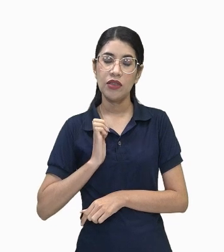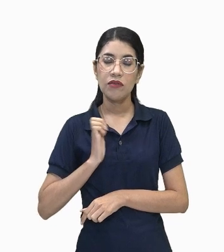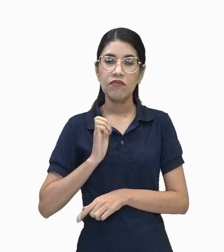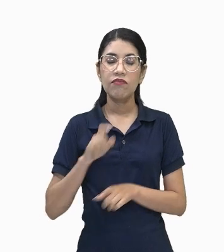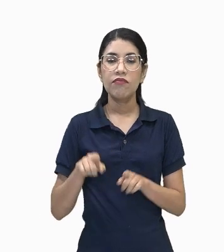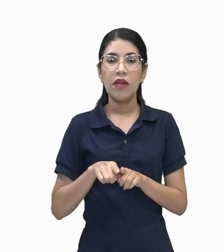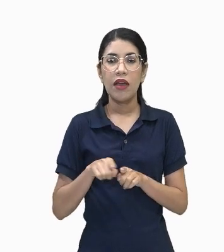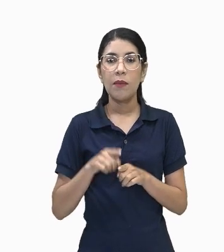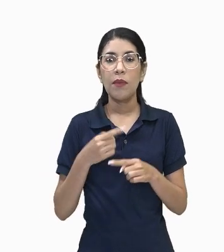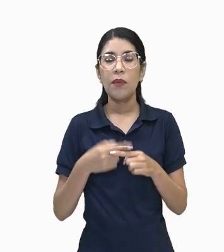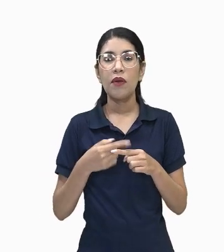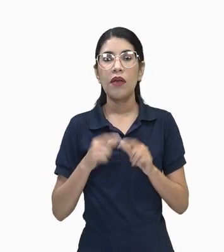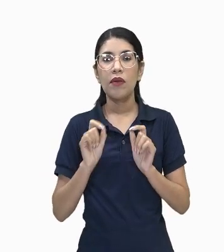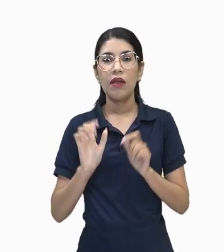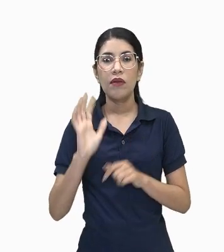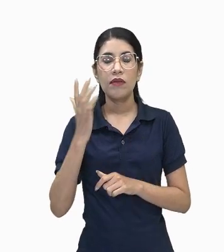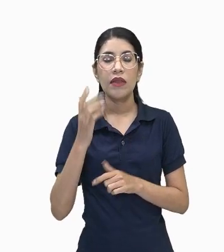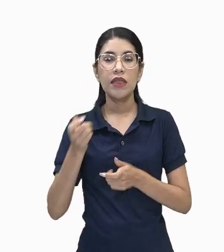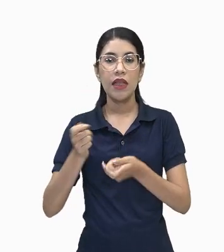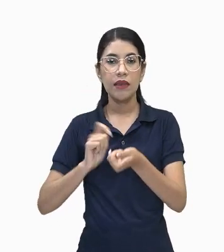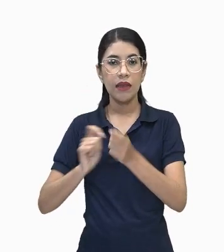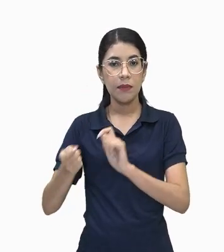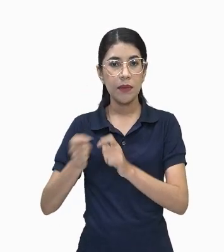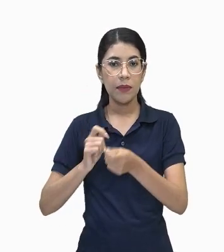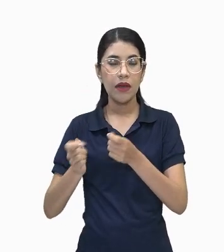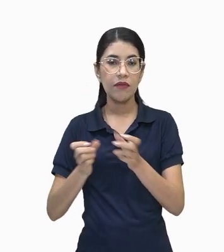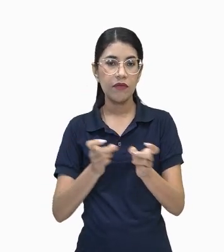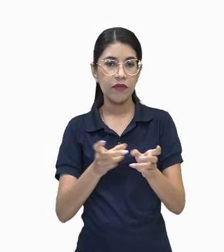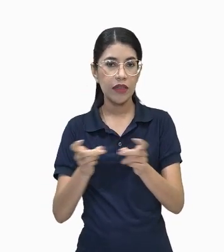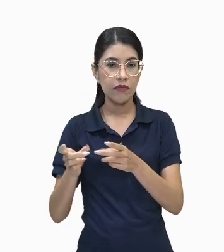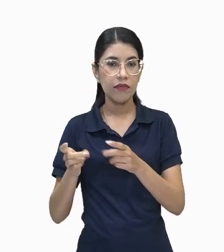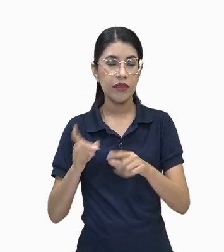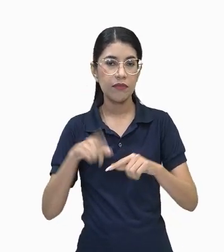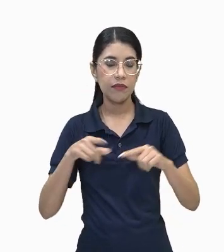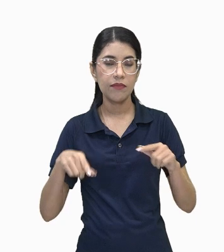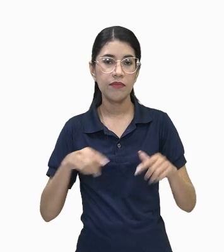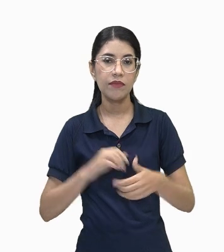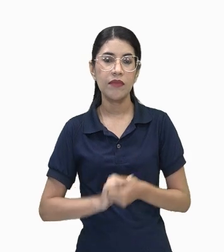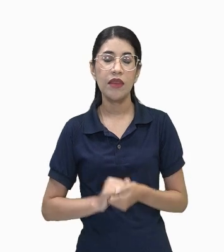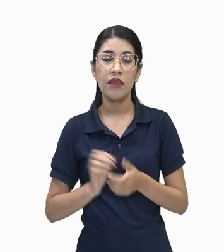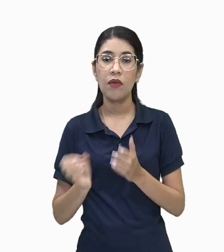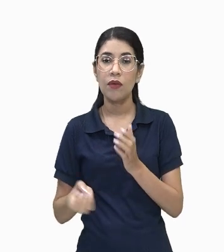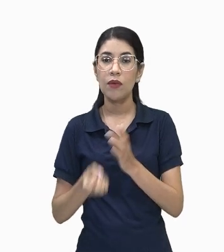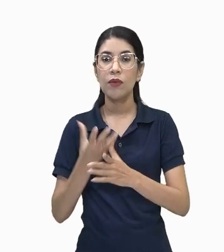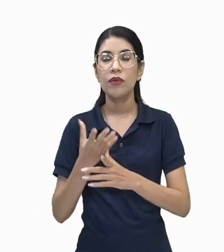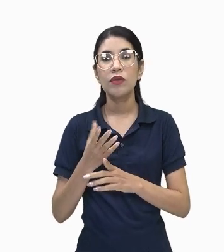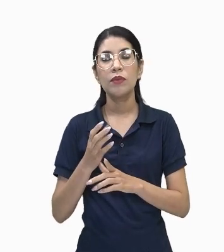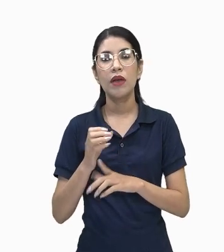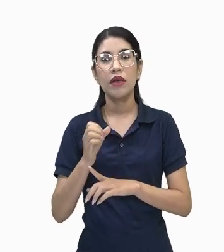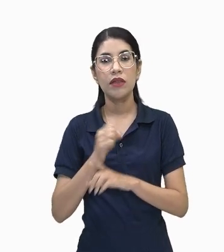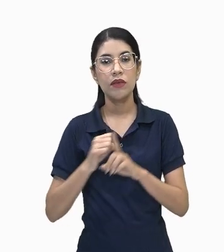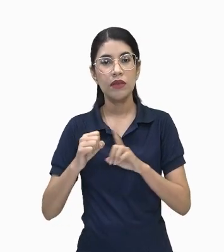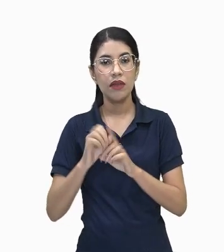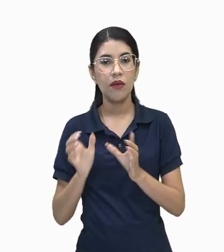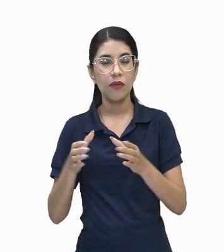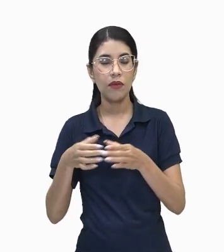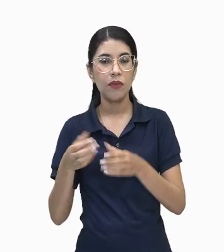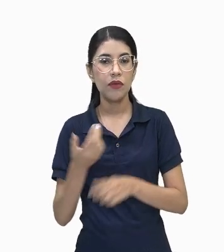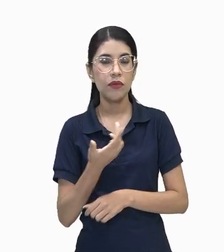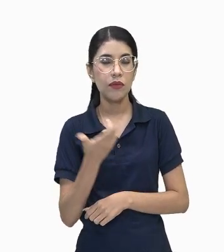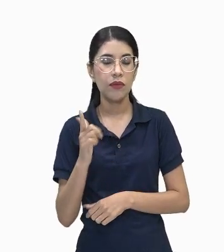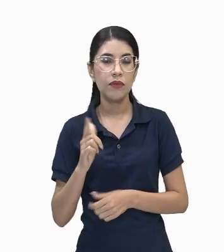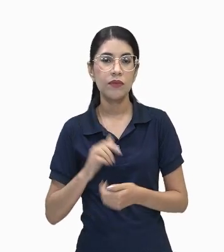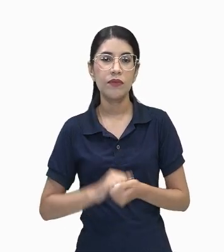porque faz o comércio. A burguesia surge, então, como uma nova classe social. Lembram, gente, que a gente